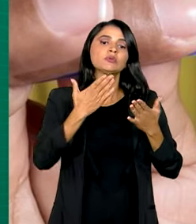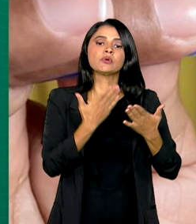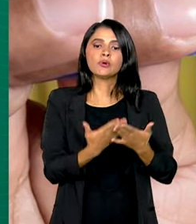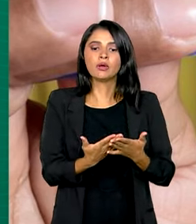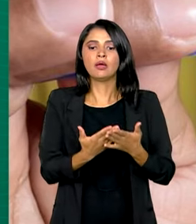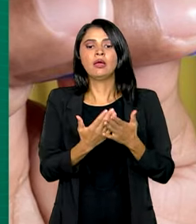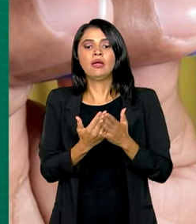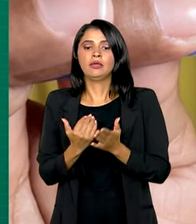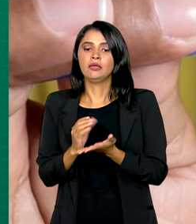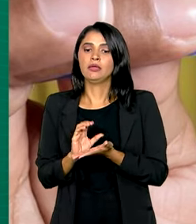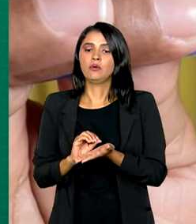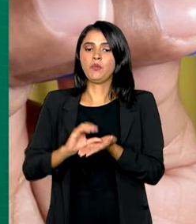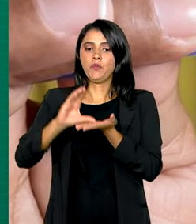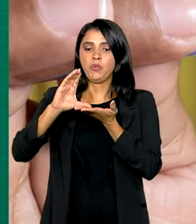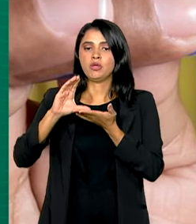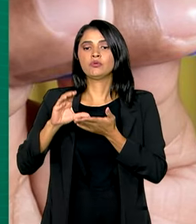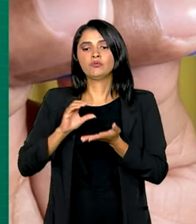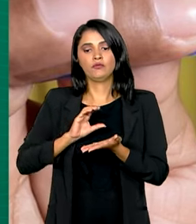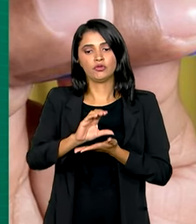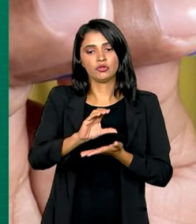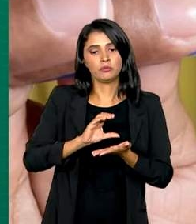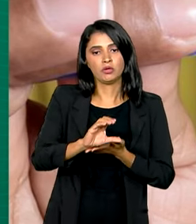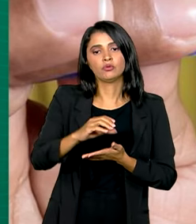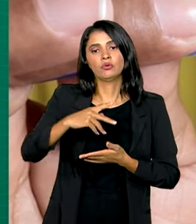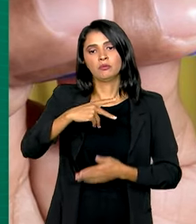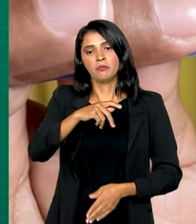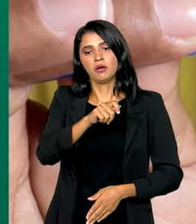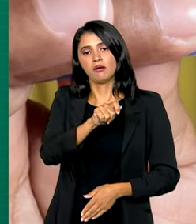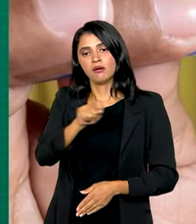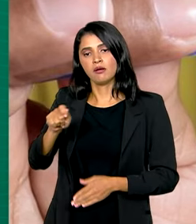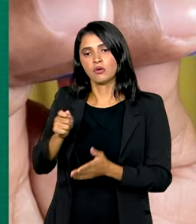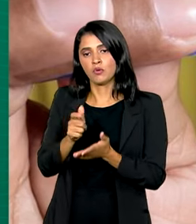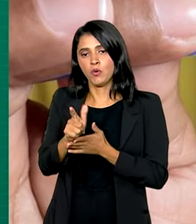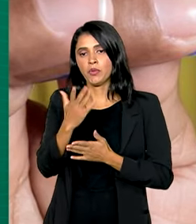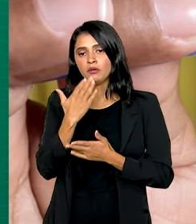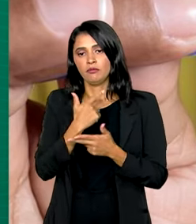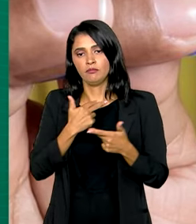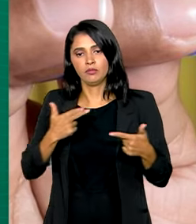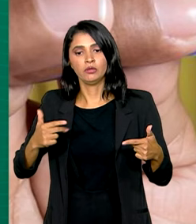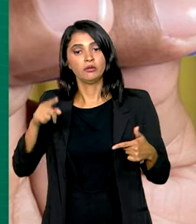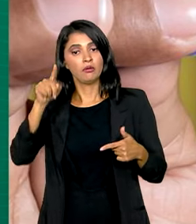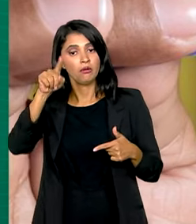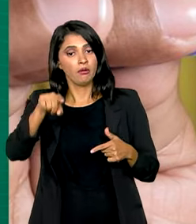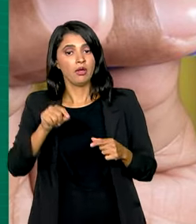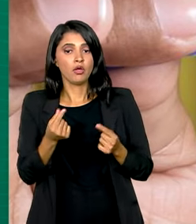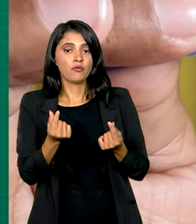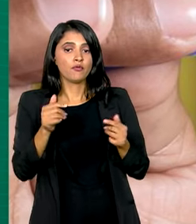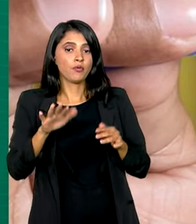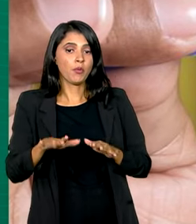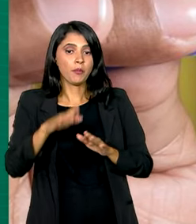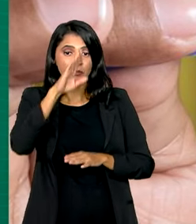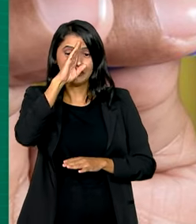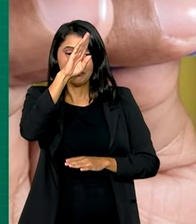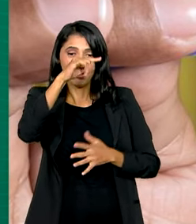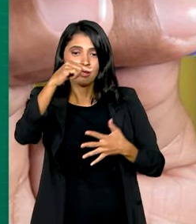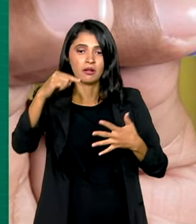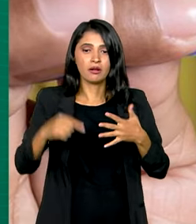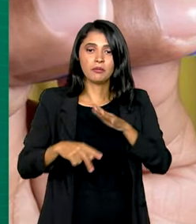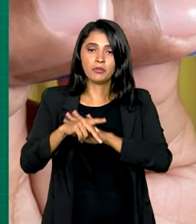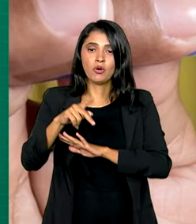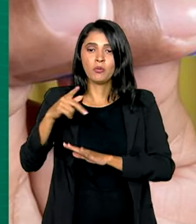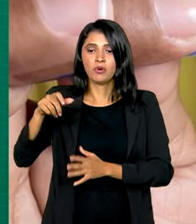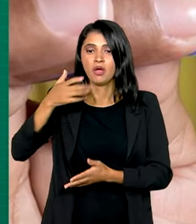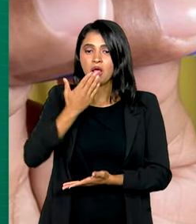ampliação dos investimentos do Programa de Aquisição de Alimentos. Com isso, o custo dos principais itens da